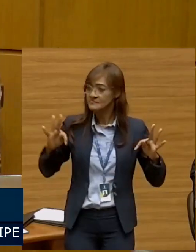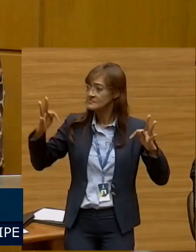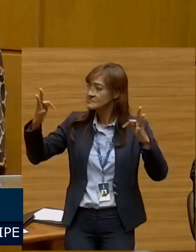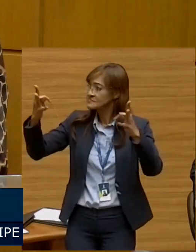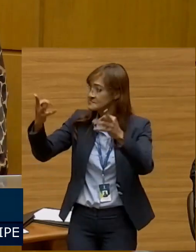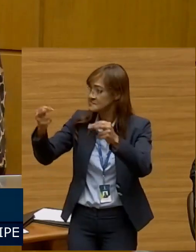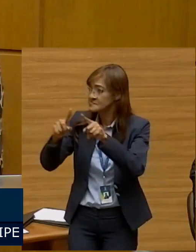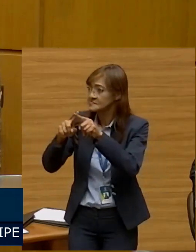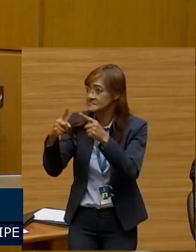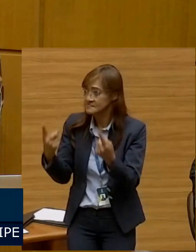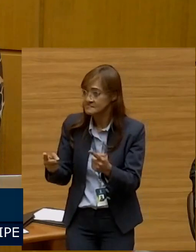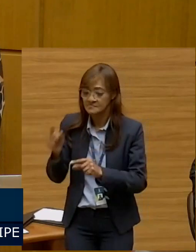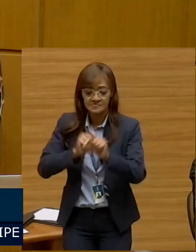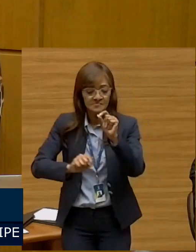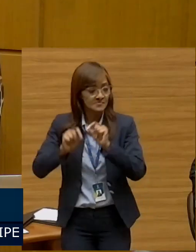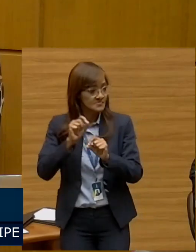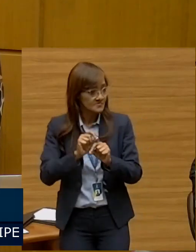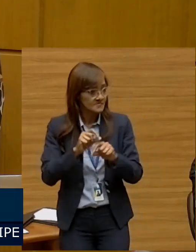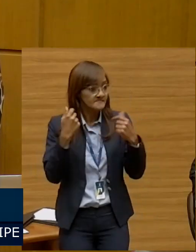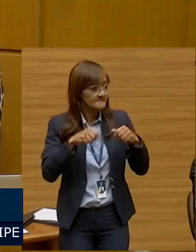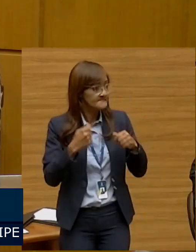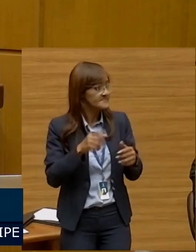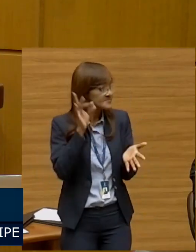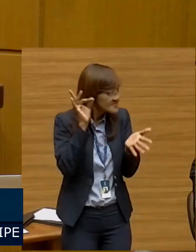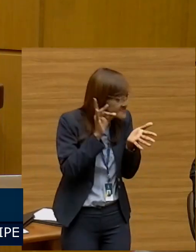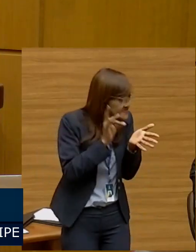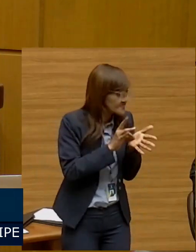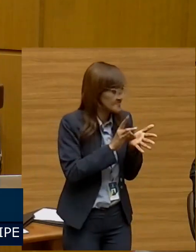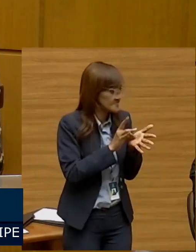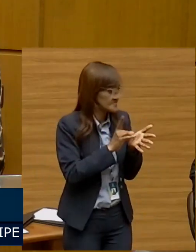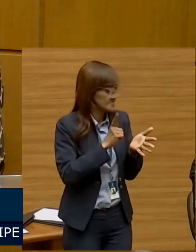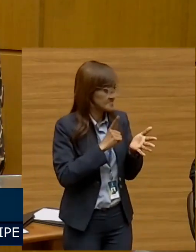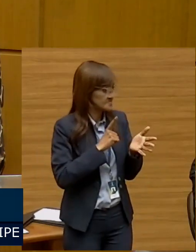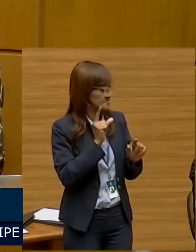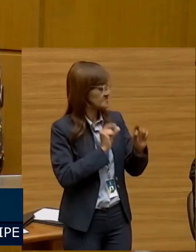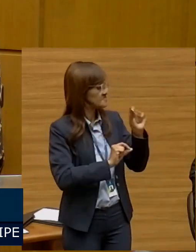universalidade, equidade e integralidade, né,